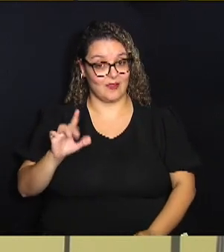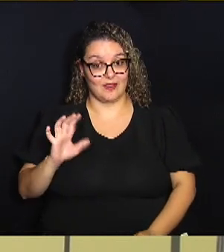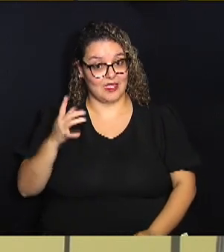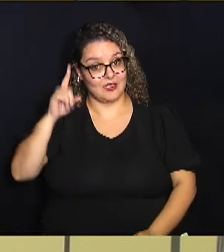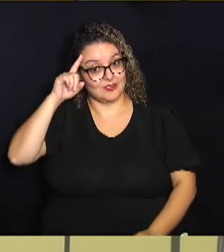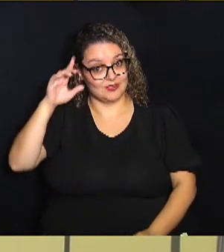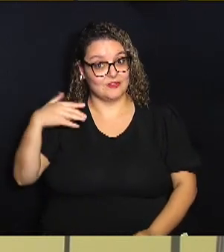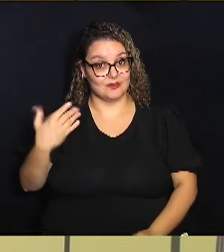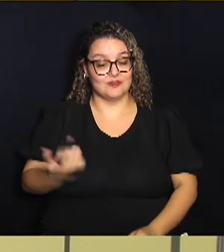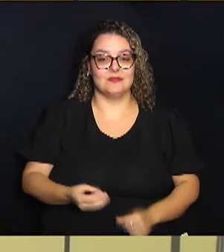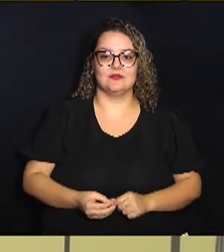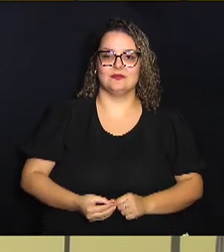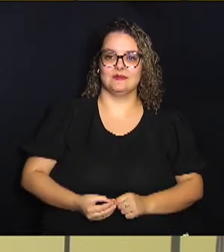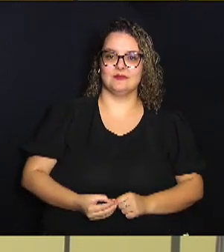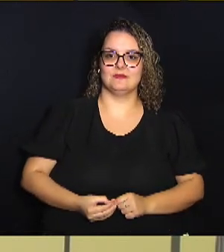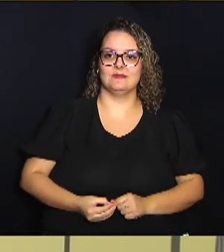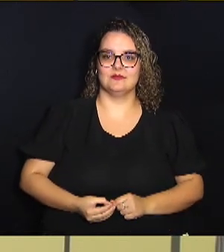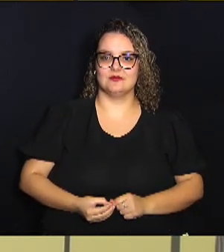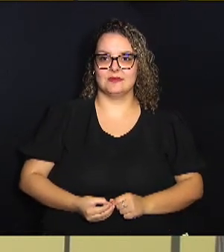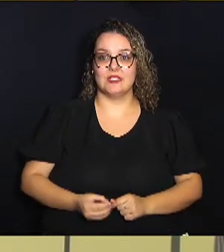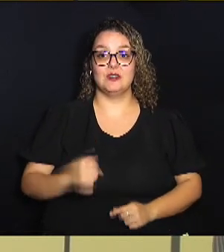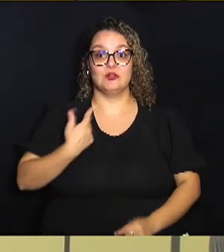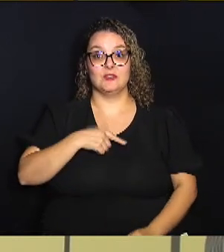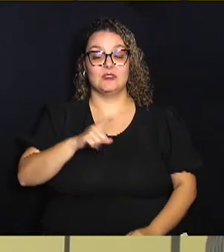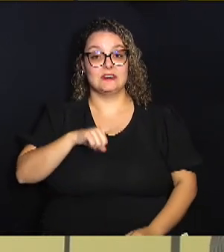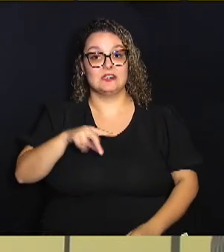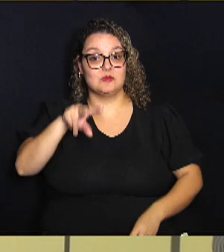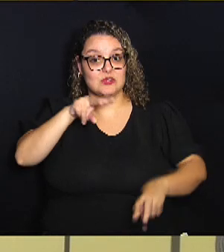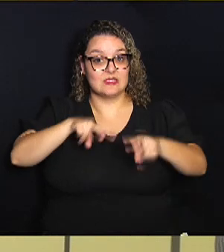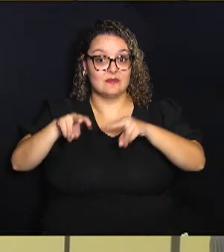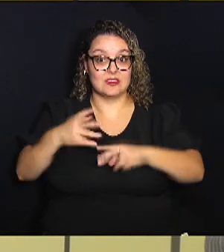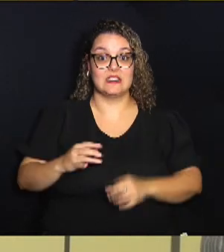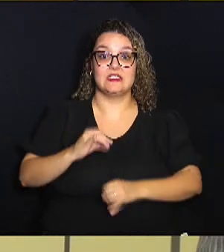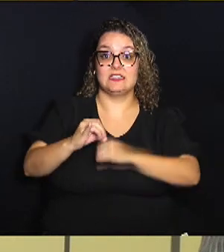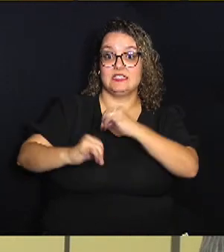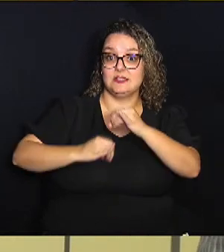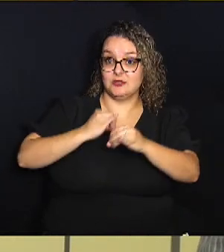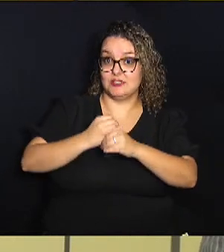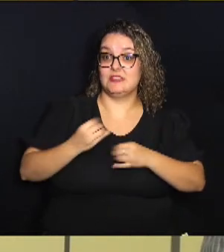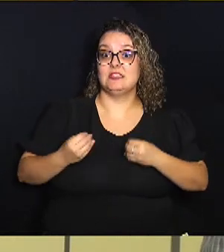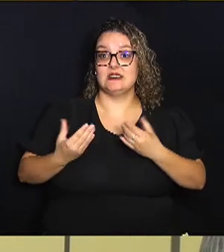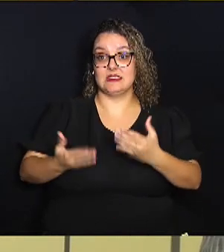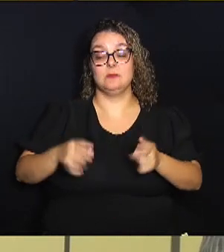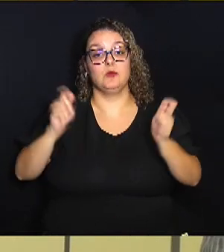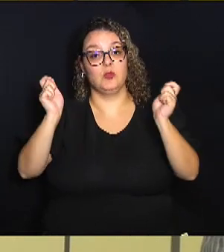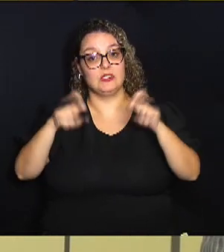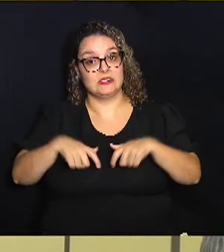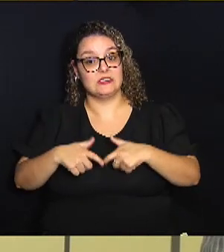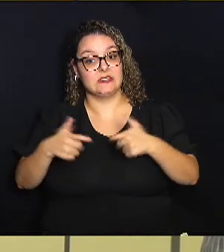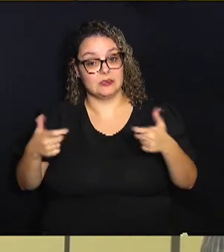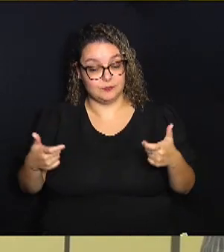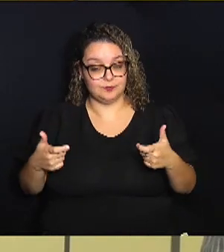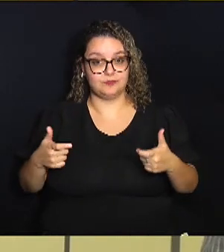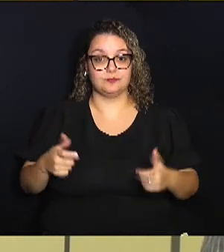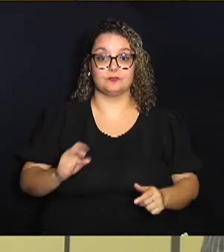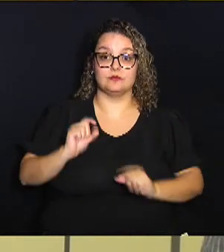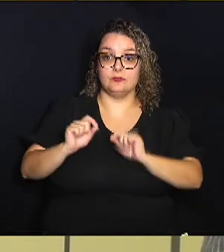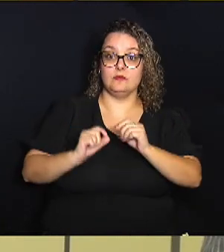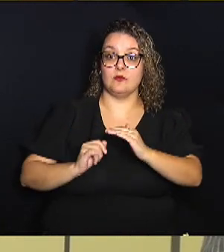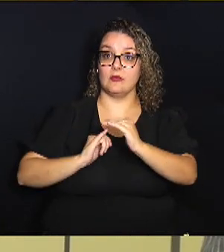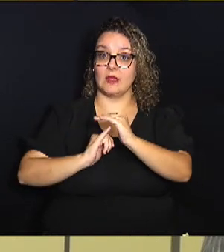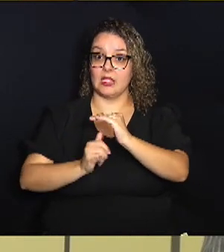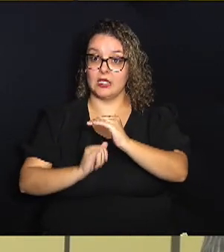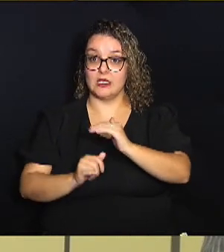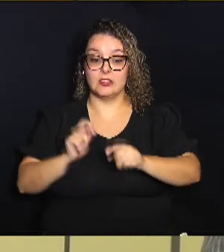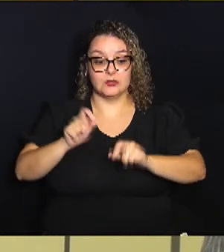dia. Mas a gente tem essa visão de que a internet ela traz essa potencialização para que as startups, para